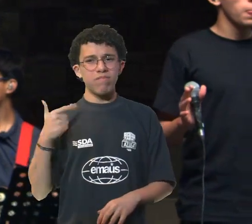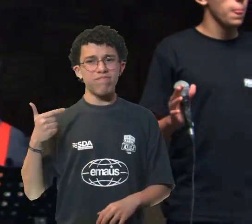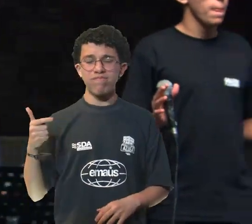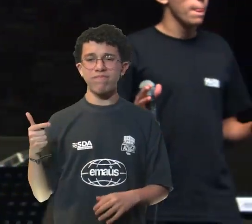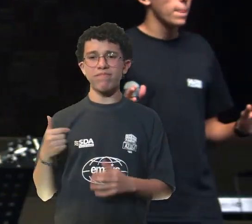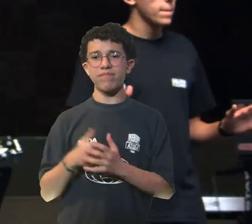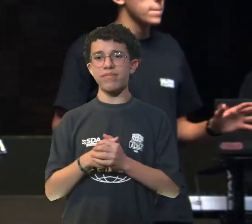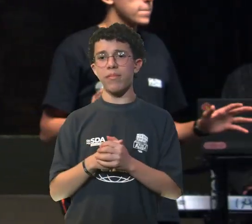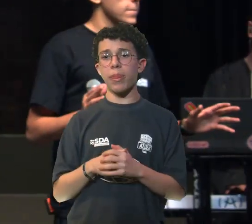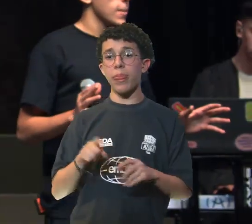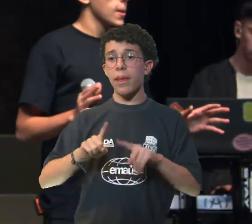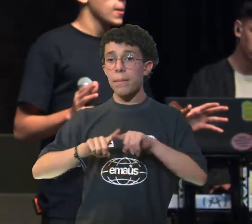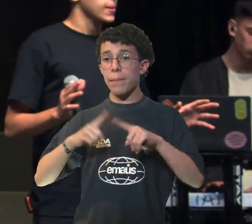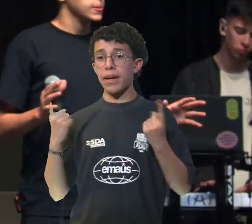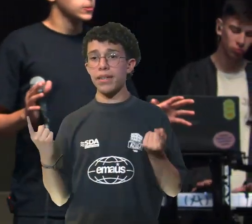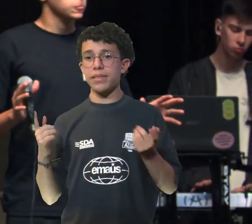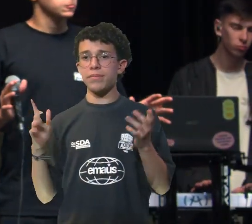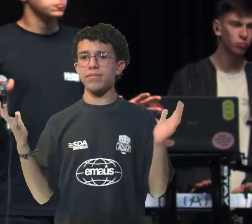devemos parar um pouquinho.